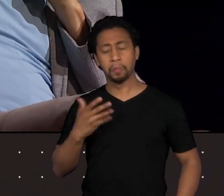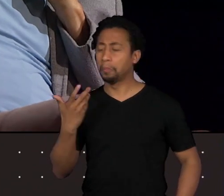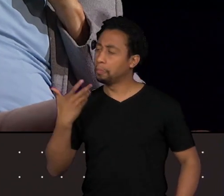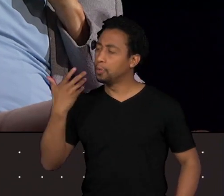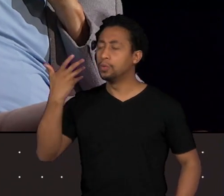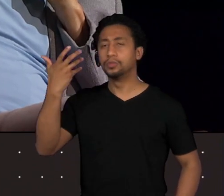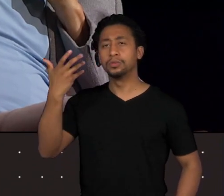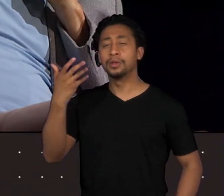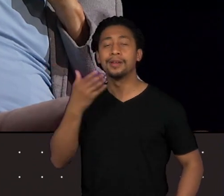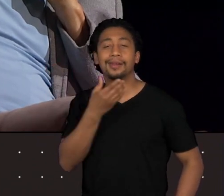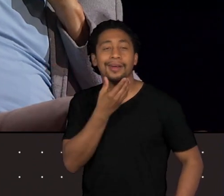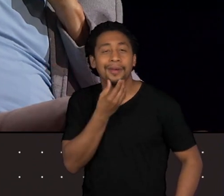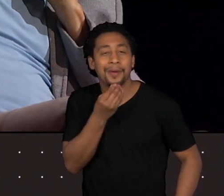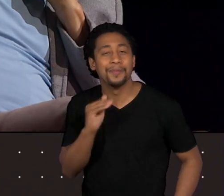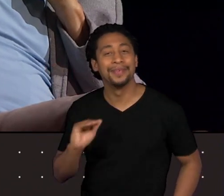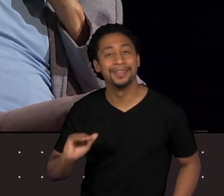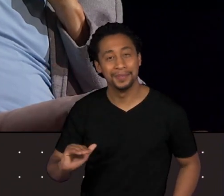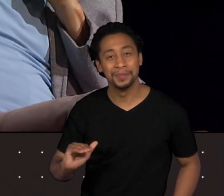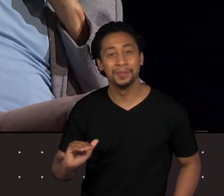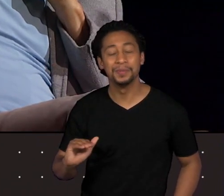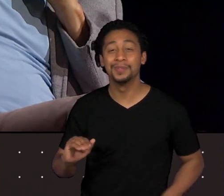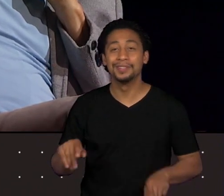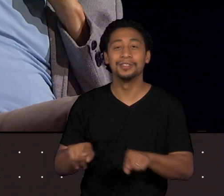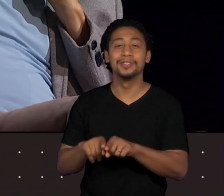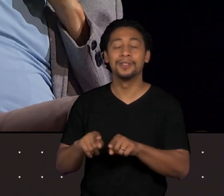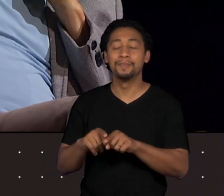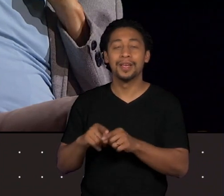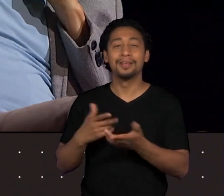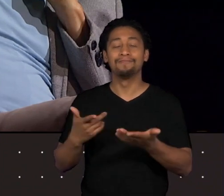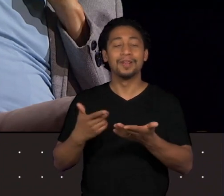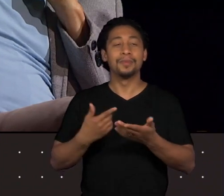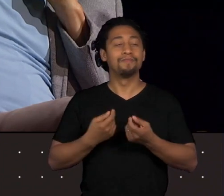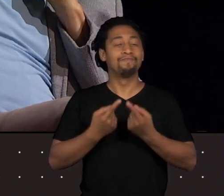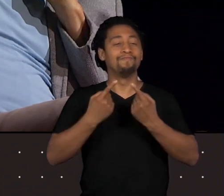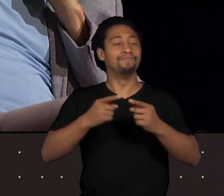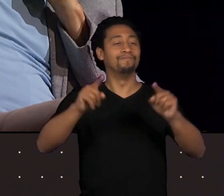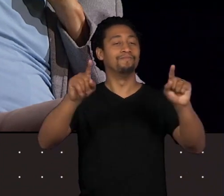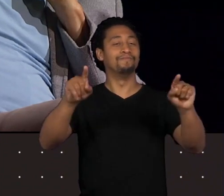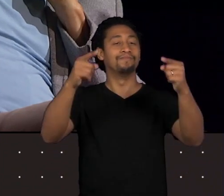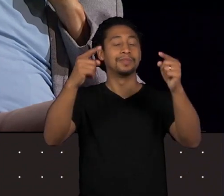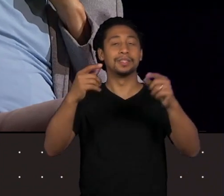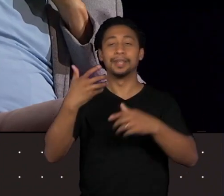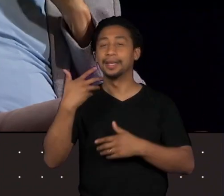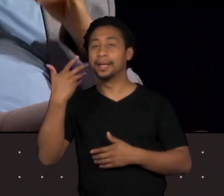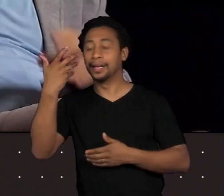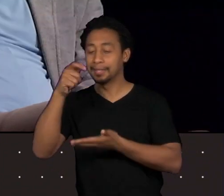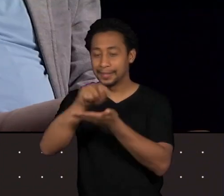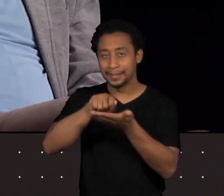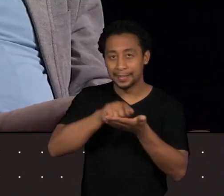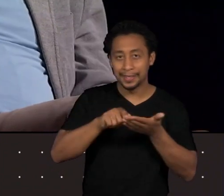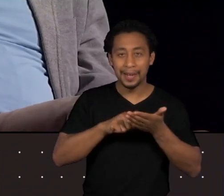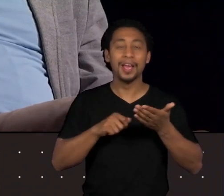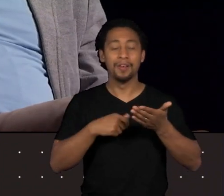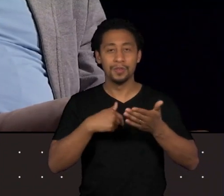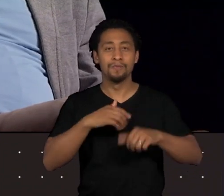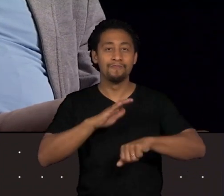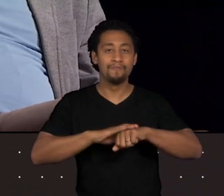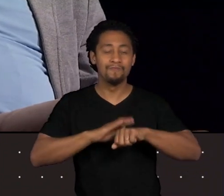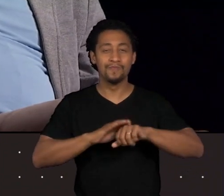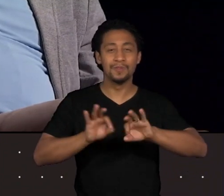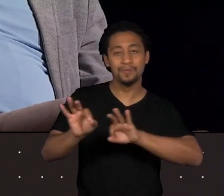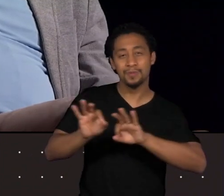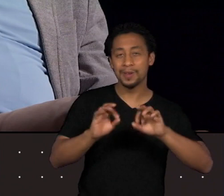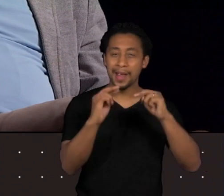antnio menino antnio letrista canta compõe repentista